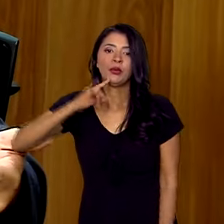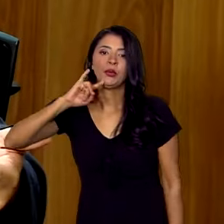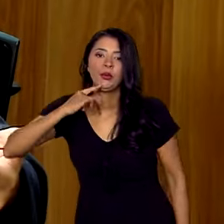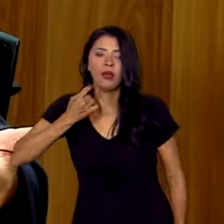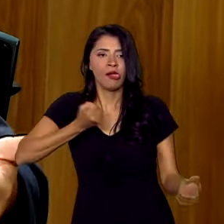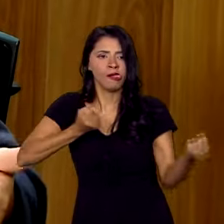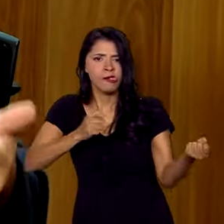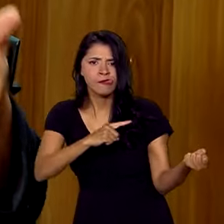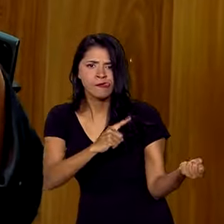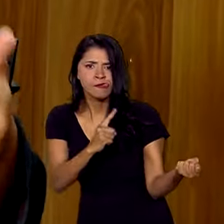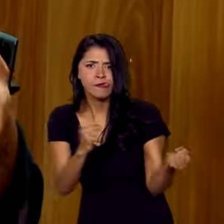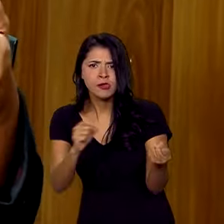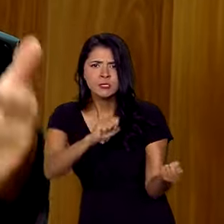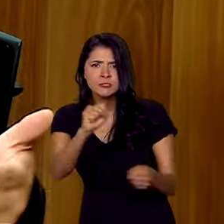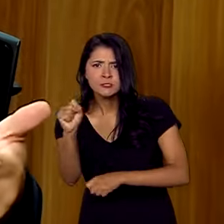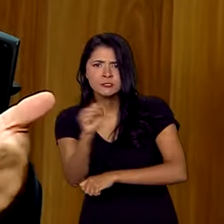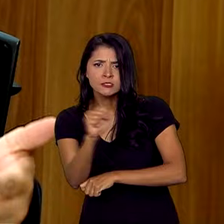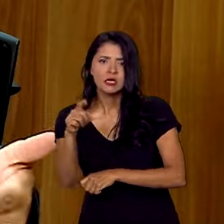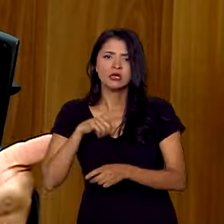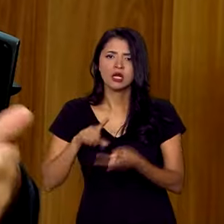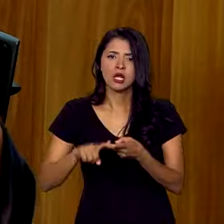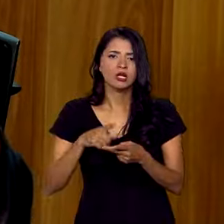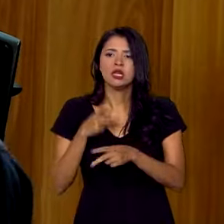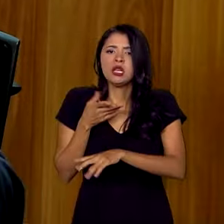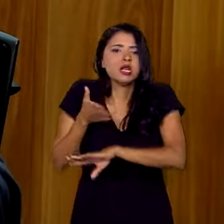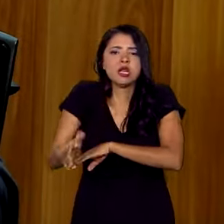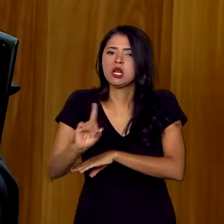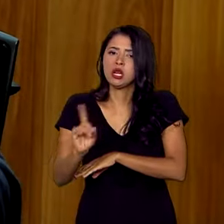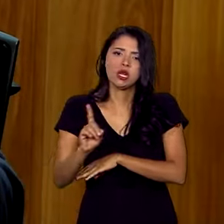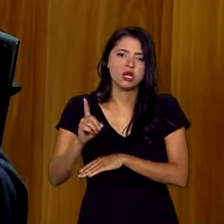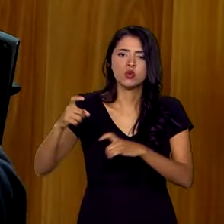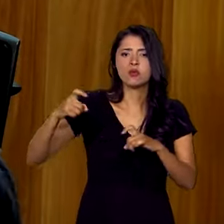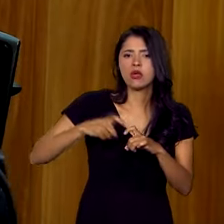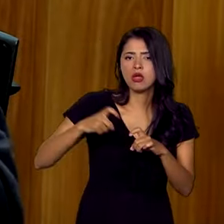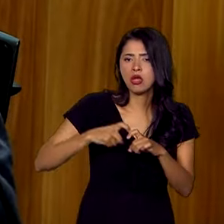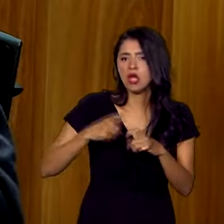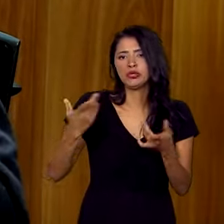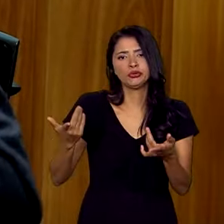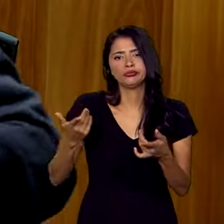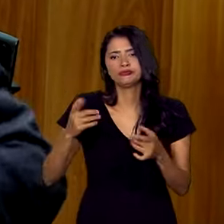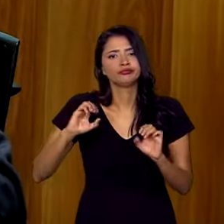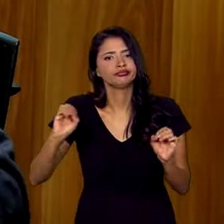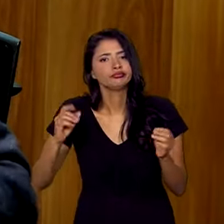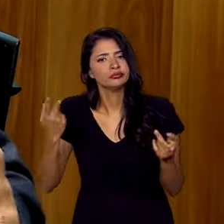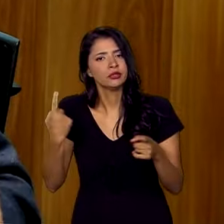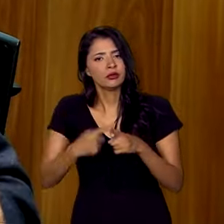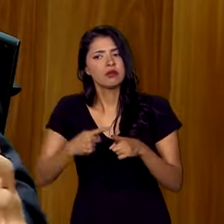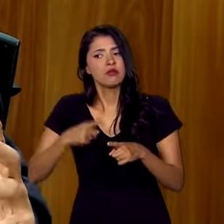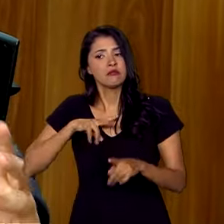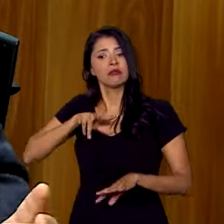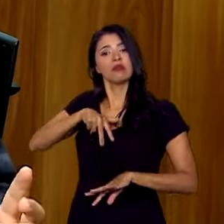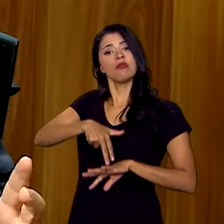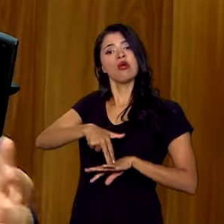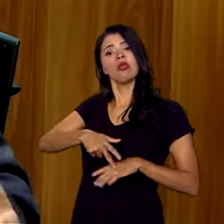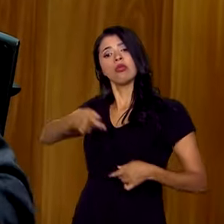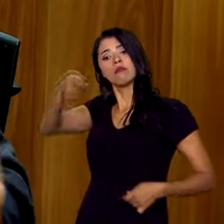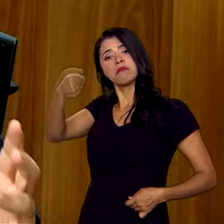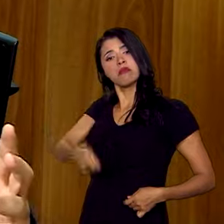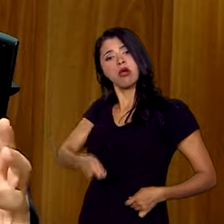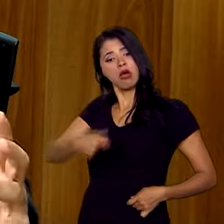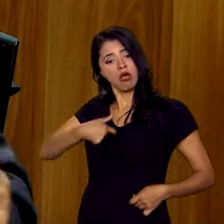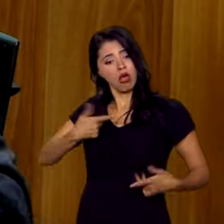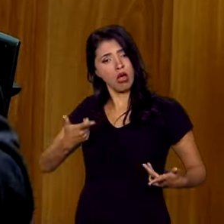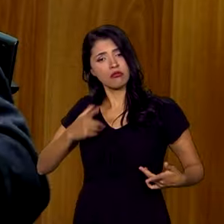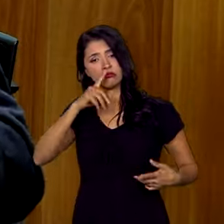dirigir mais rápido como não procurar o médico não procurar o serviço de saúde porque eu tenho que demonstrar minha virilidade meu sentimento de